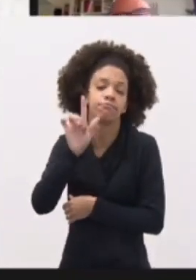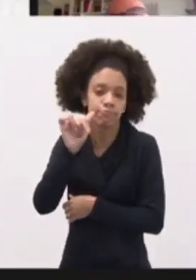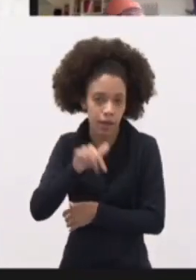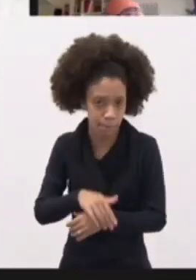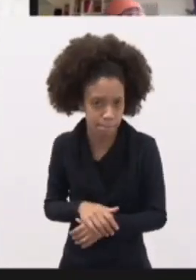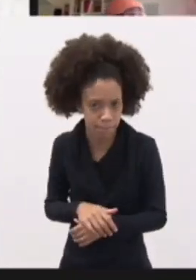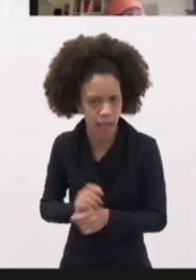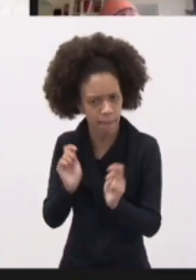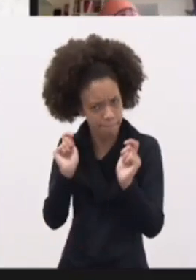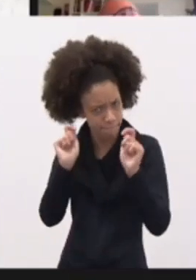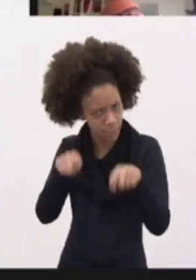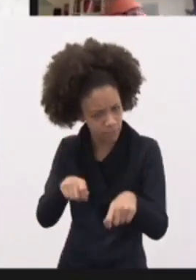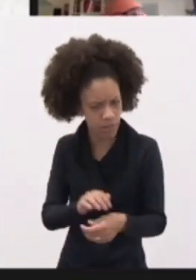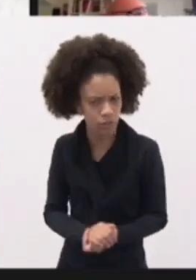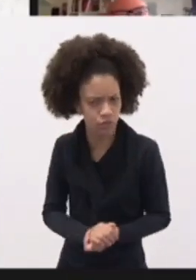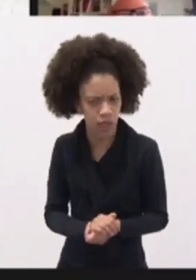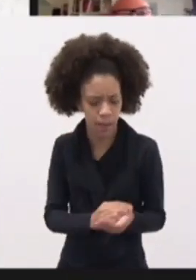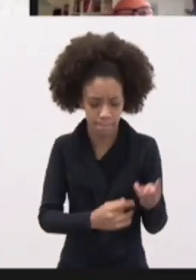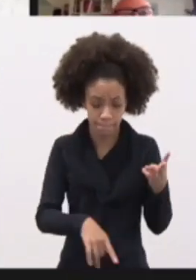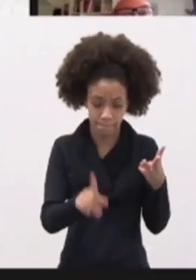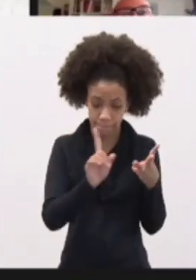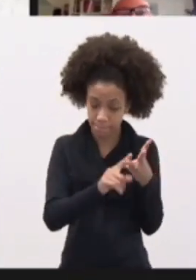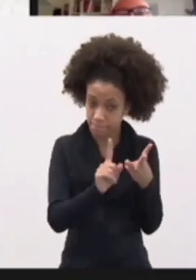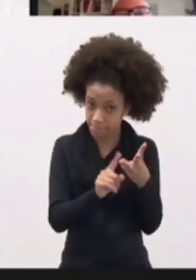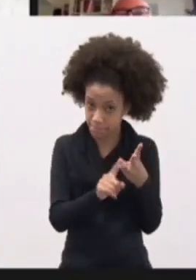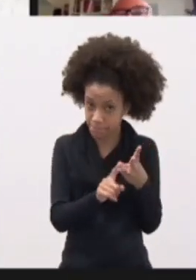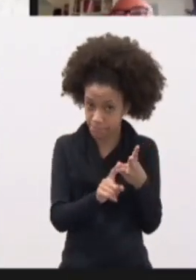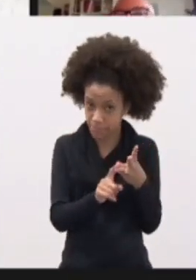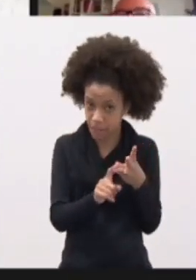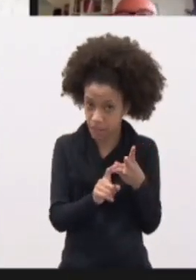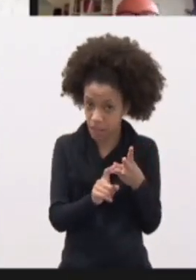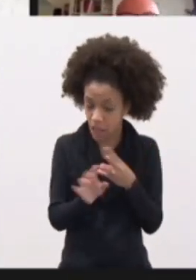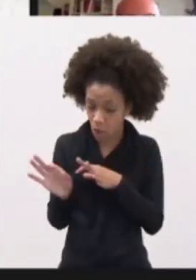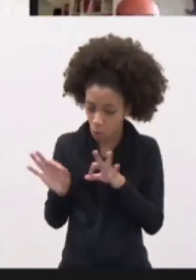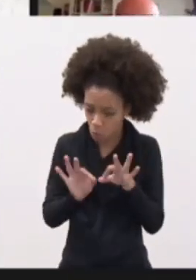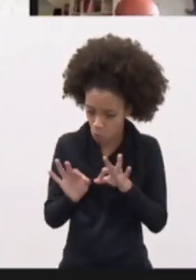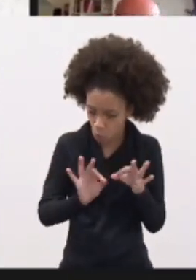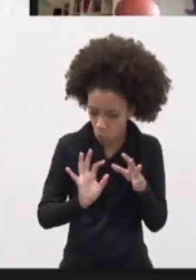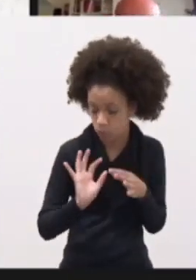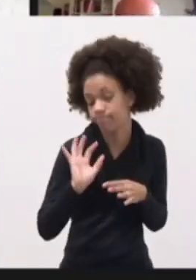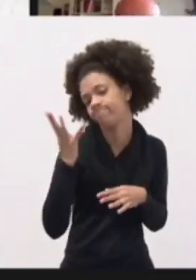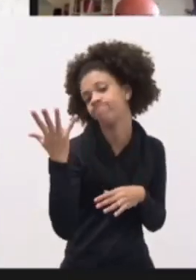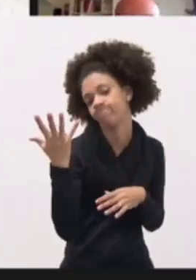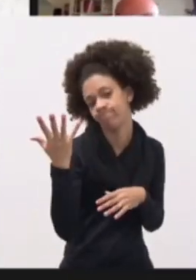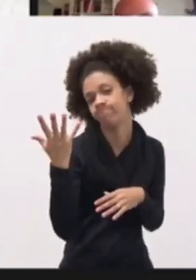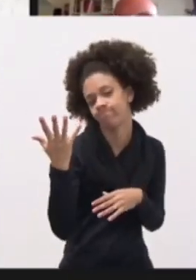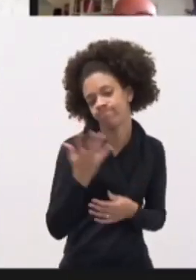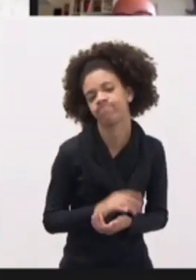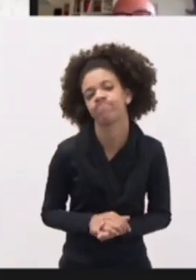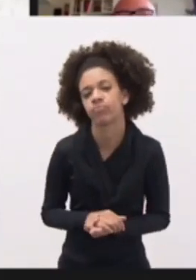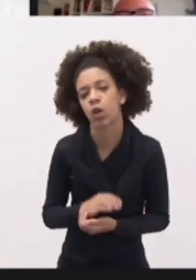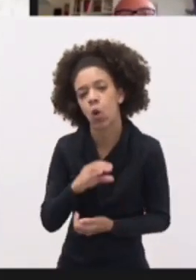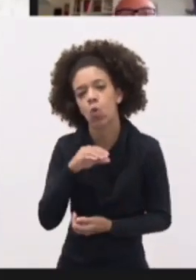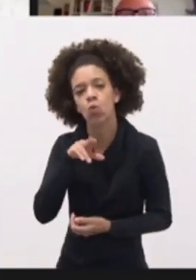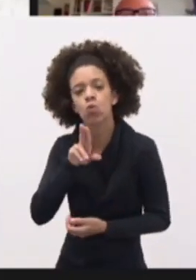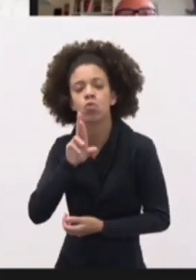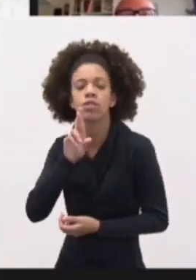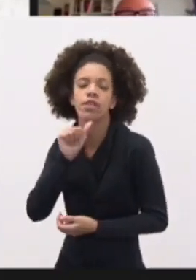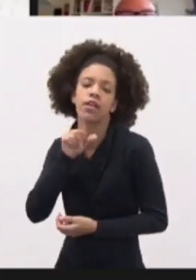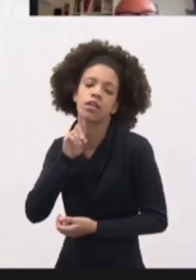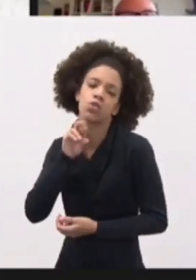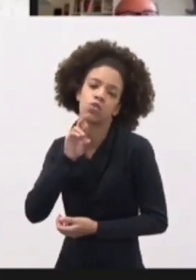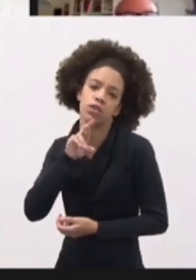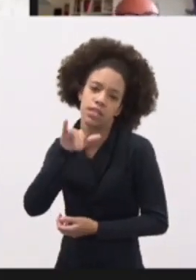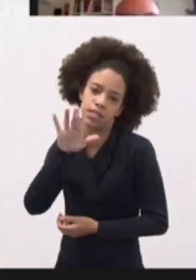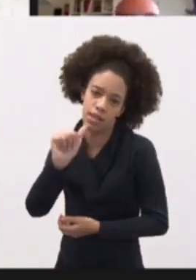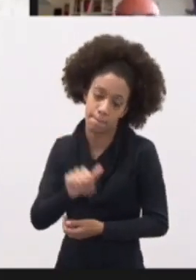passou pelas outras três, né? Que é a de curadoria e criação. Então, a aula do professor